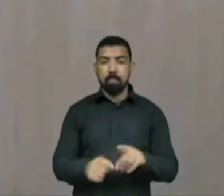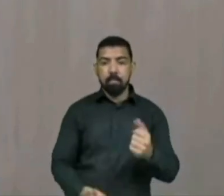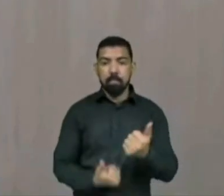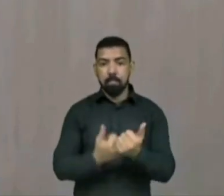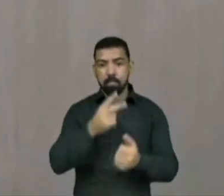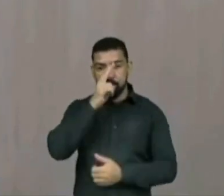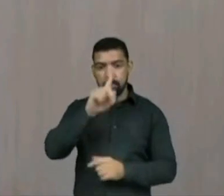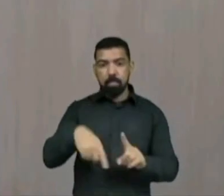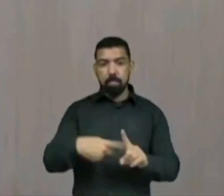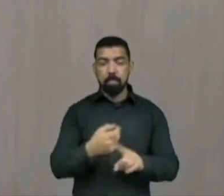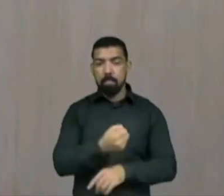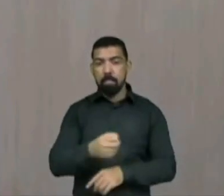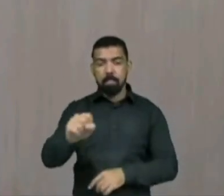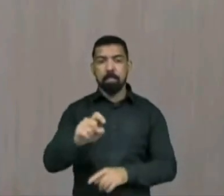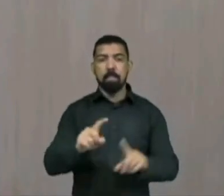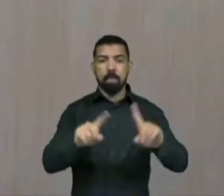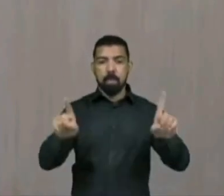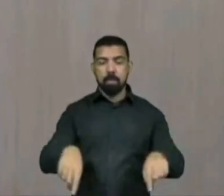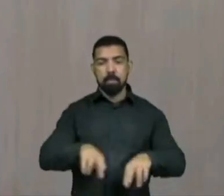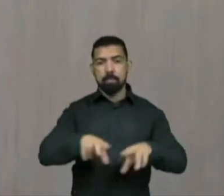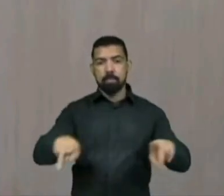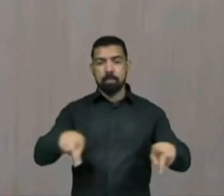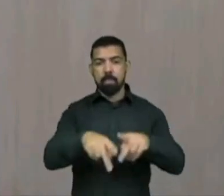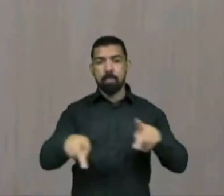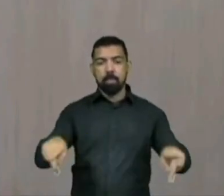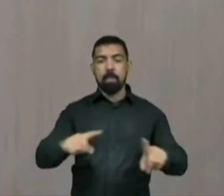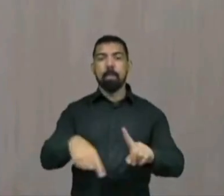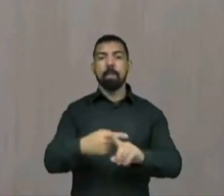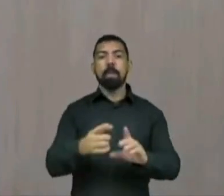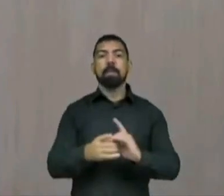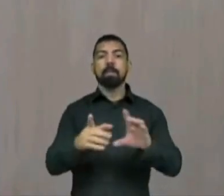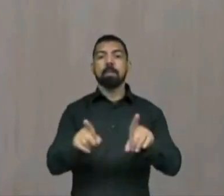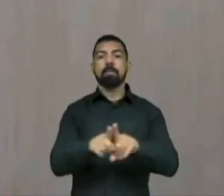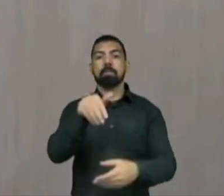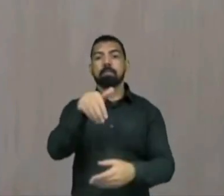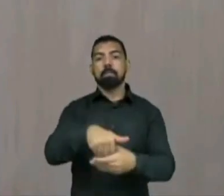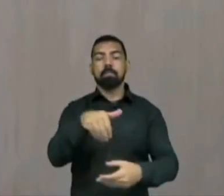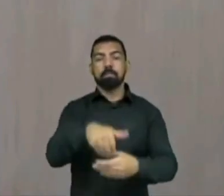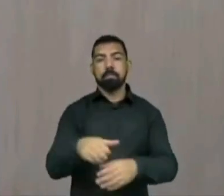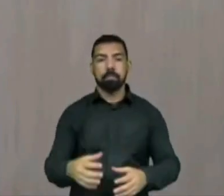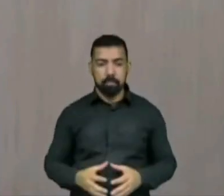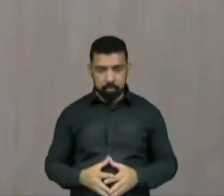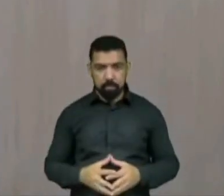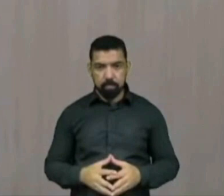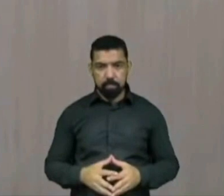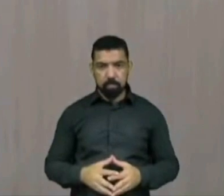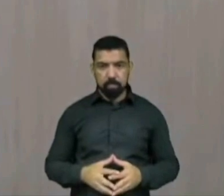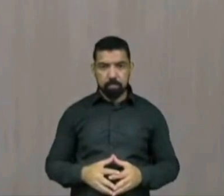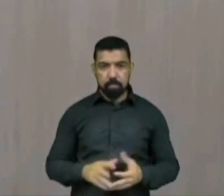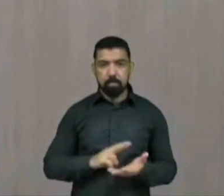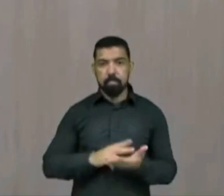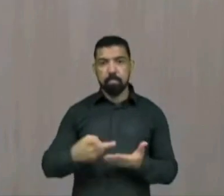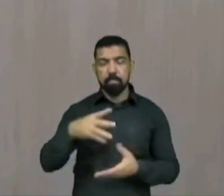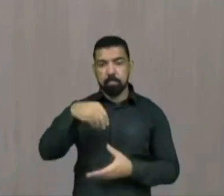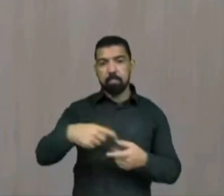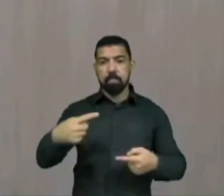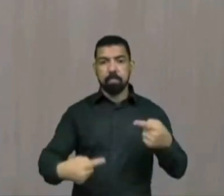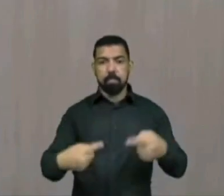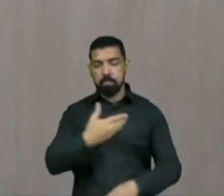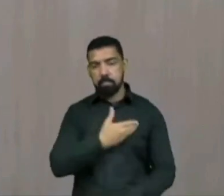e defender os projetos populares e democráticos eleitos, traduzidos nas políticas dos governos